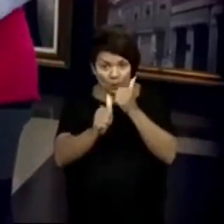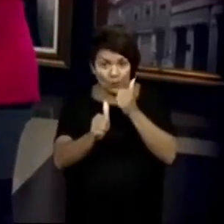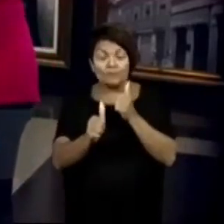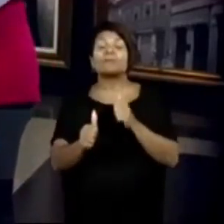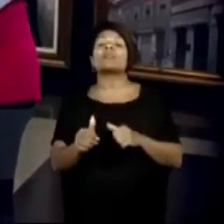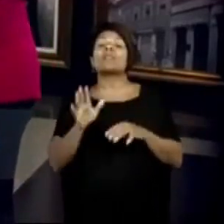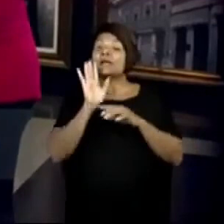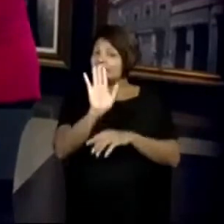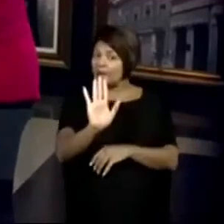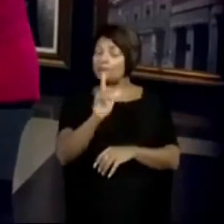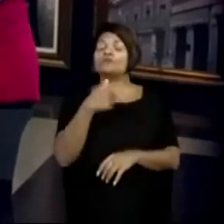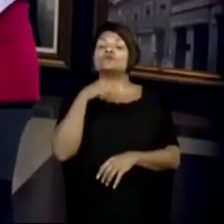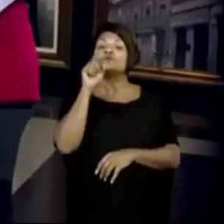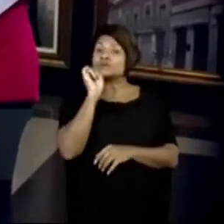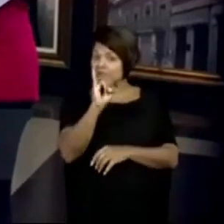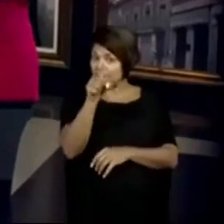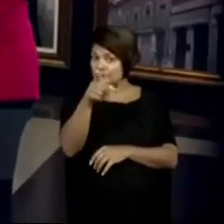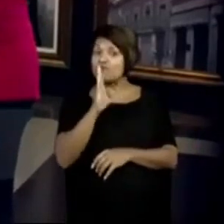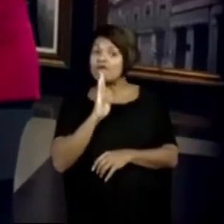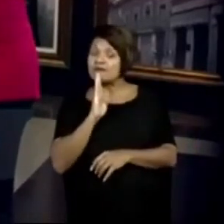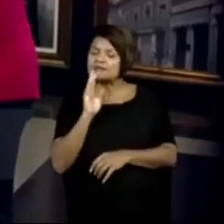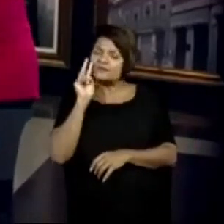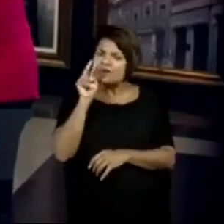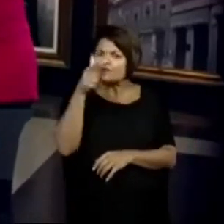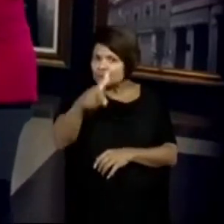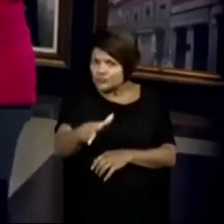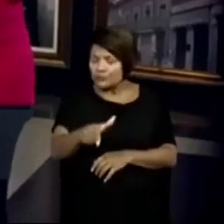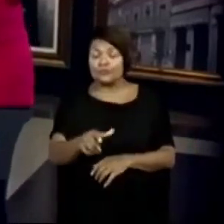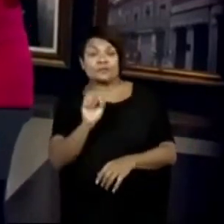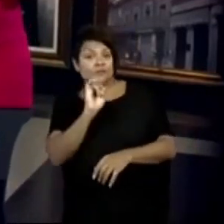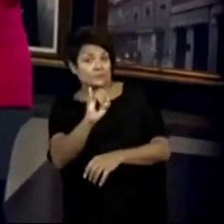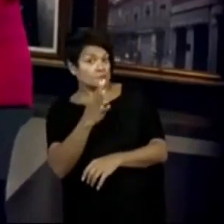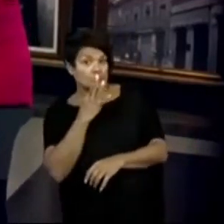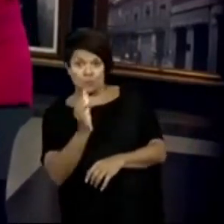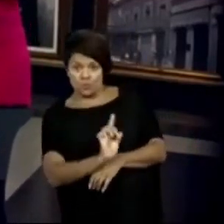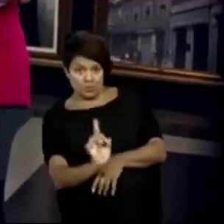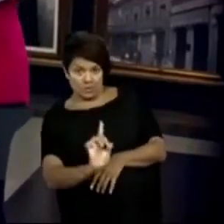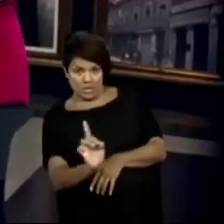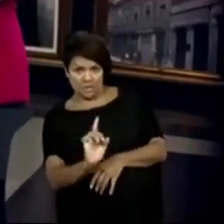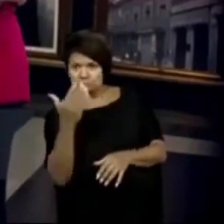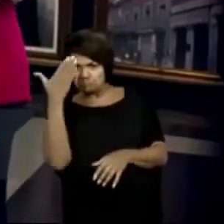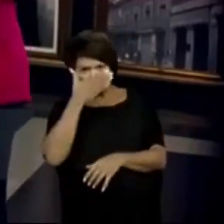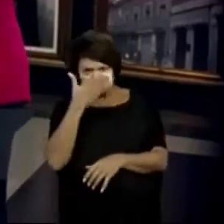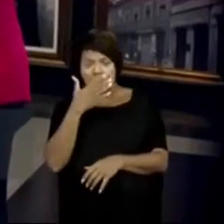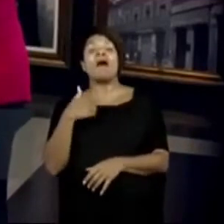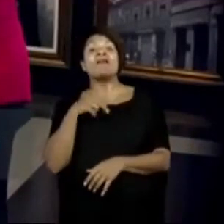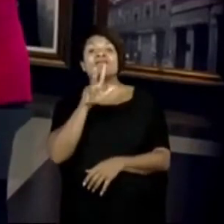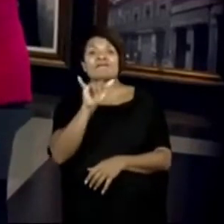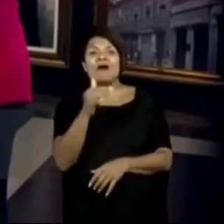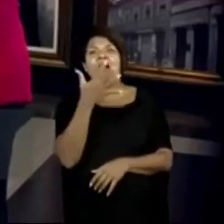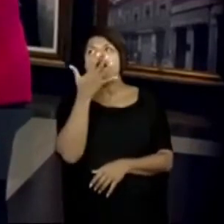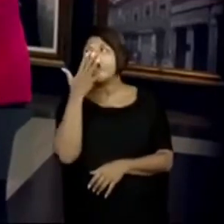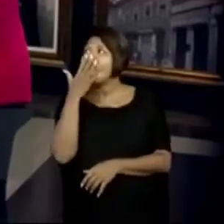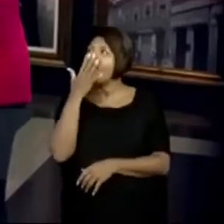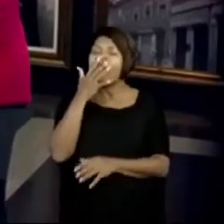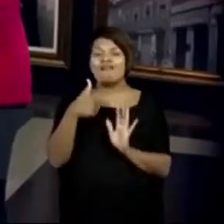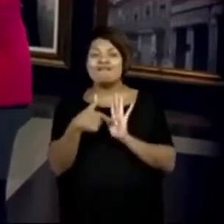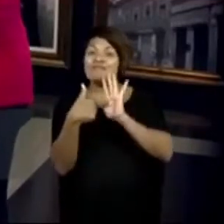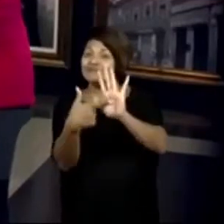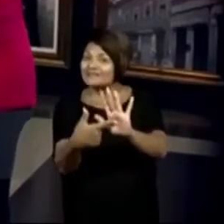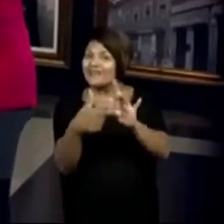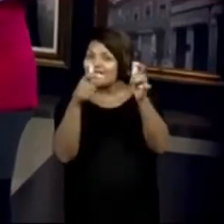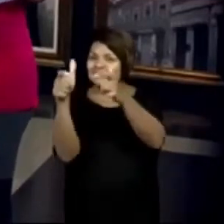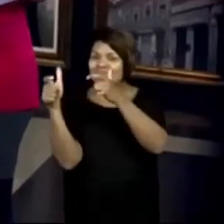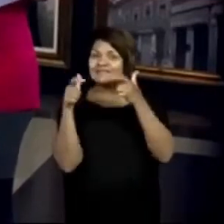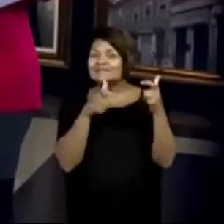vai reviver aqui com a gente. Se você não conhece, vai conhecer. Nós vamos mostrar